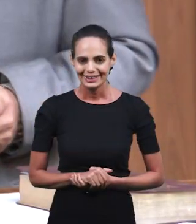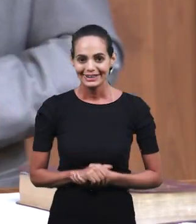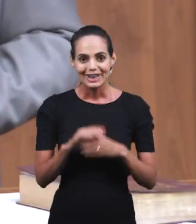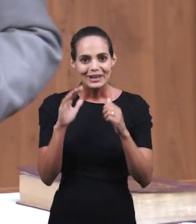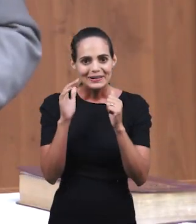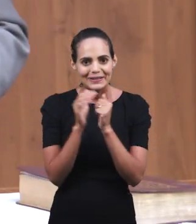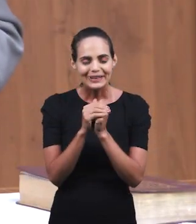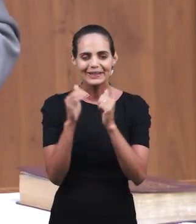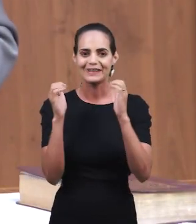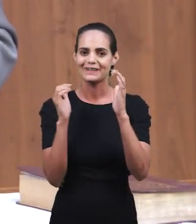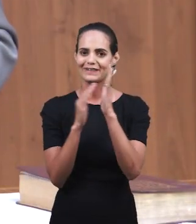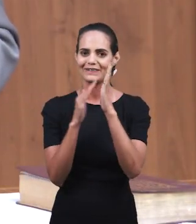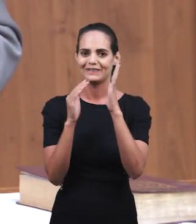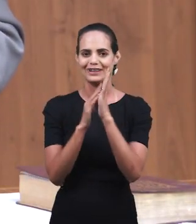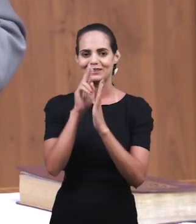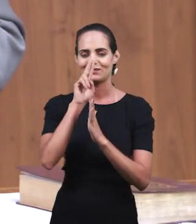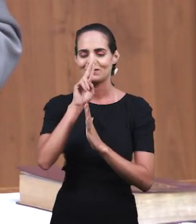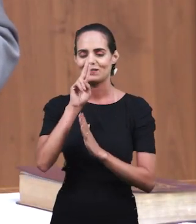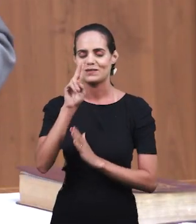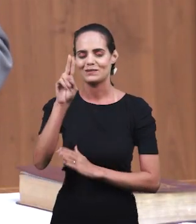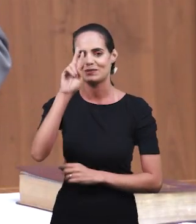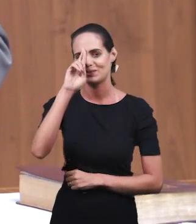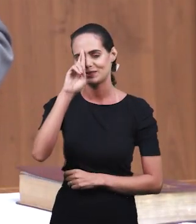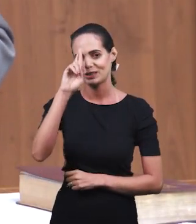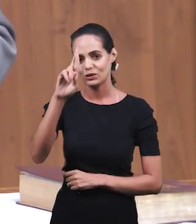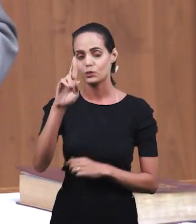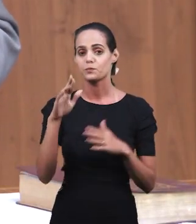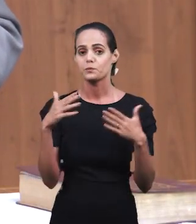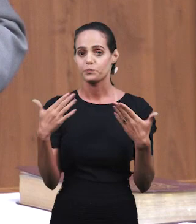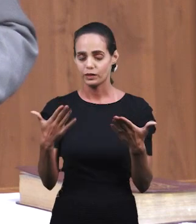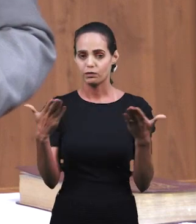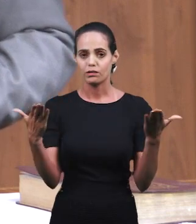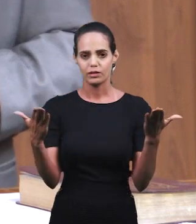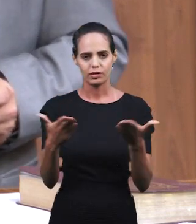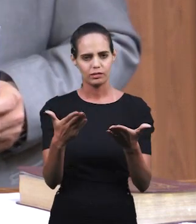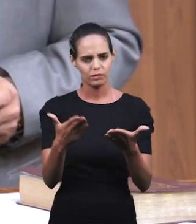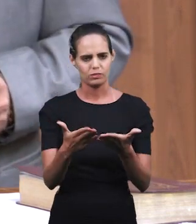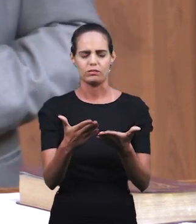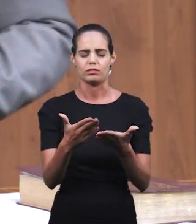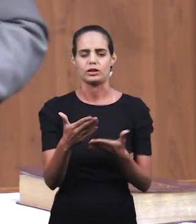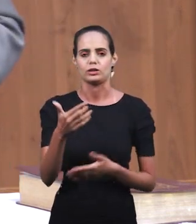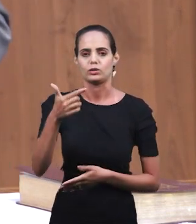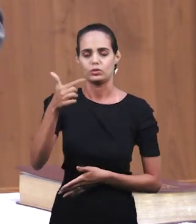Amém, louvado seja o nome do Senhor. Meus irmãos, então nós vamos agora à pergunta de número